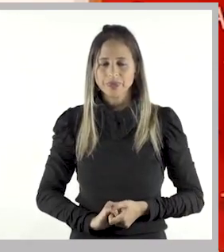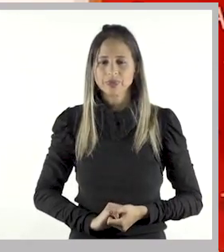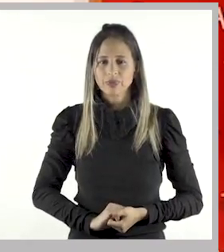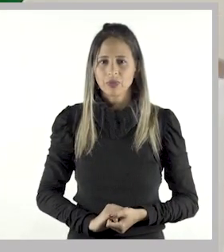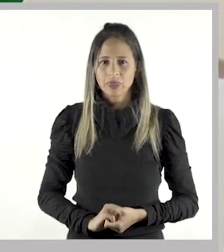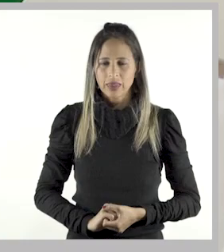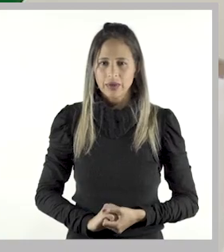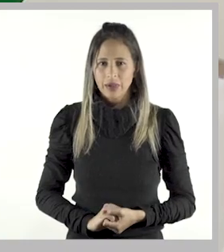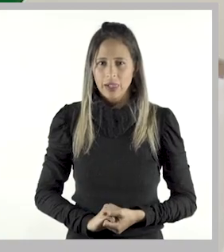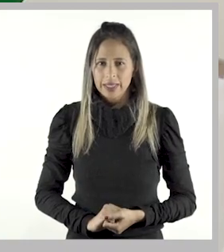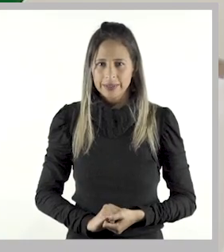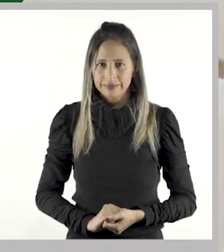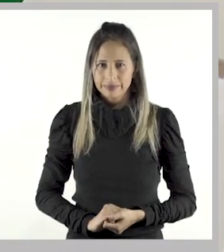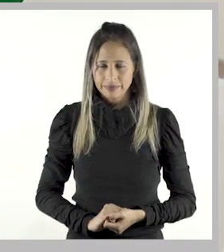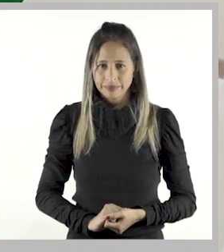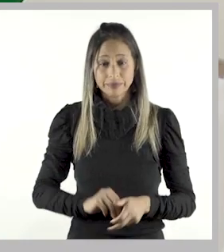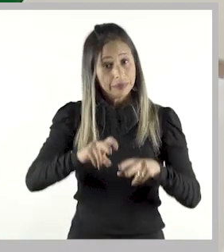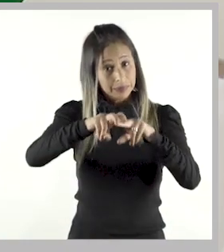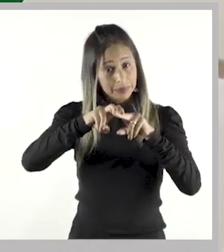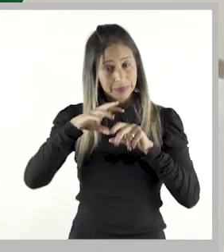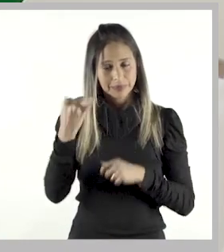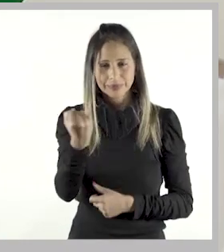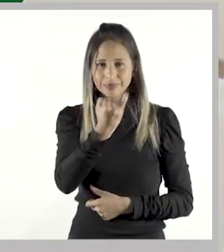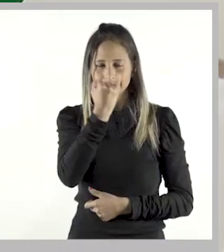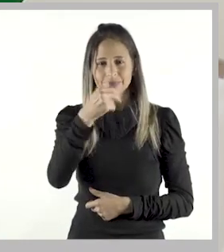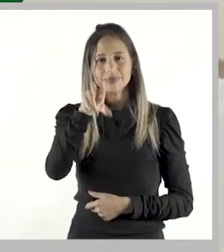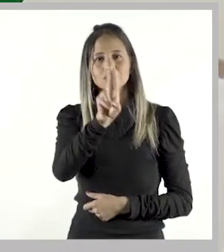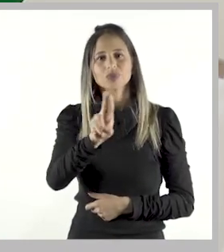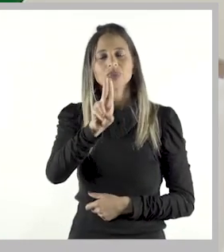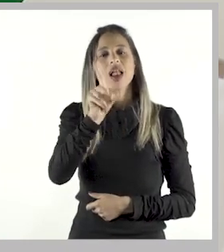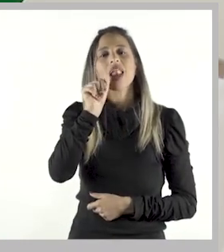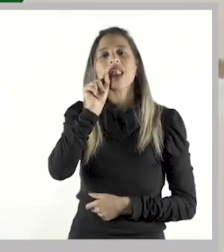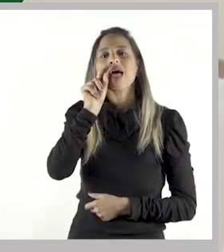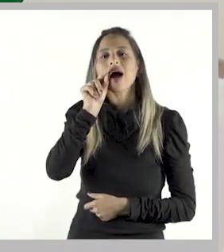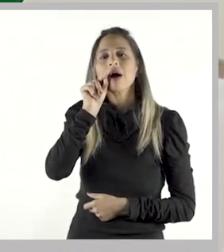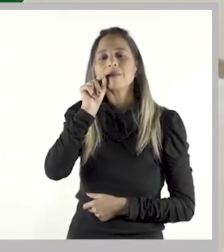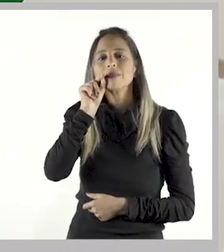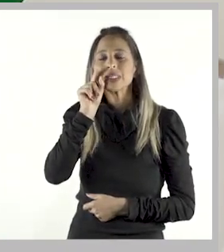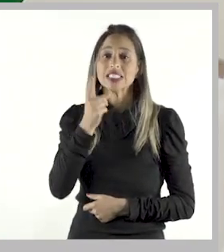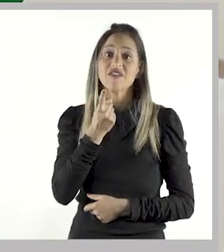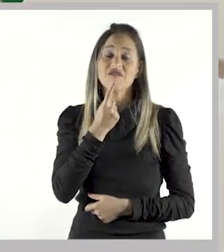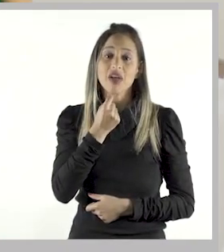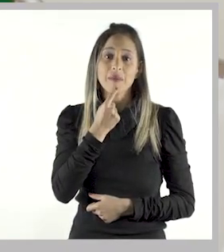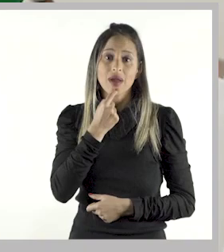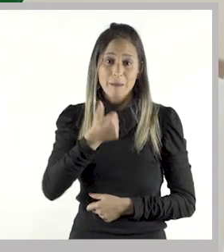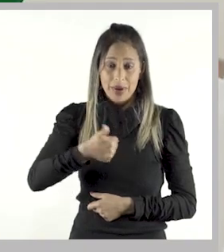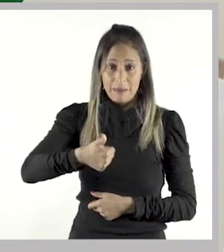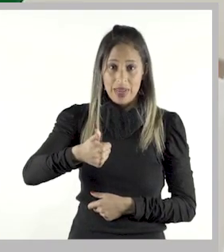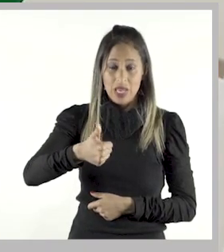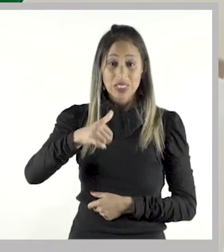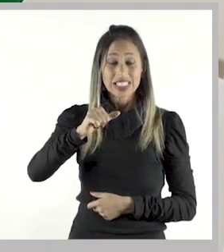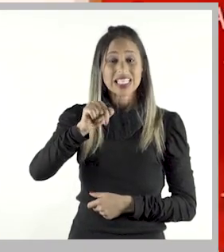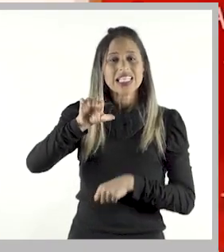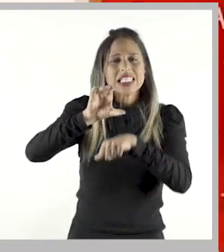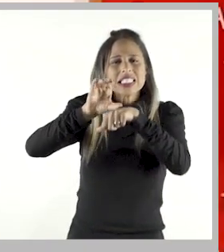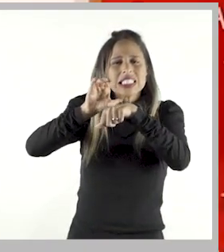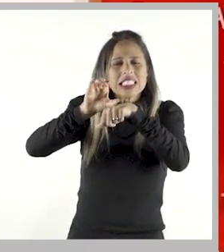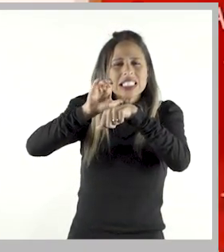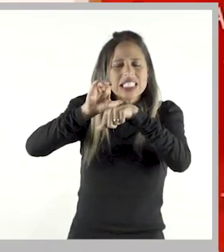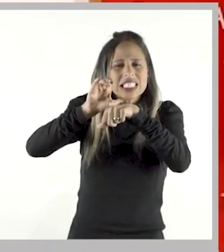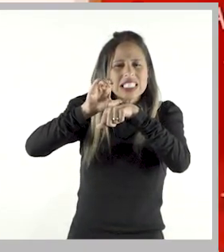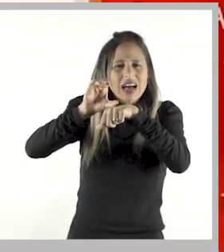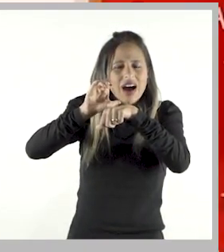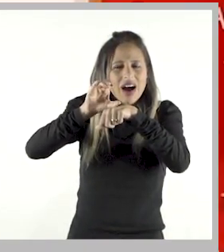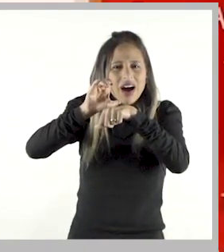Por isso que é importante, às vezes, usar o lápis vermelho embaixo. Se eu estivesse usando um grafite, por exemplo, provavelmente esse aí